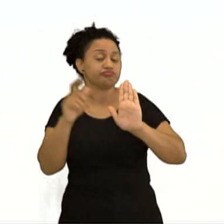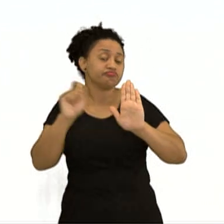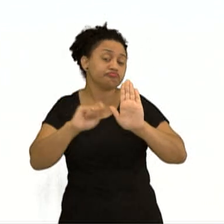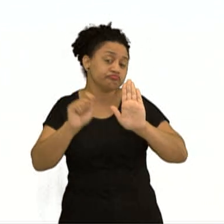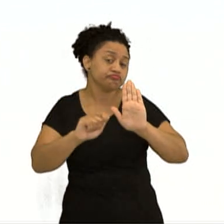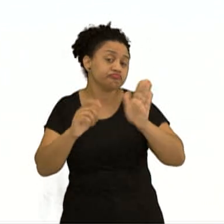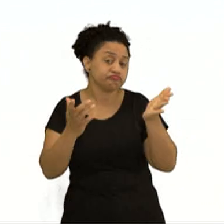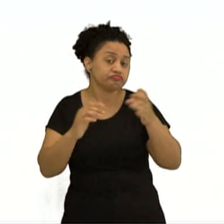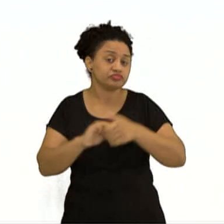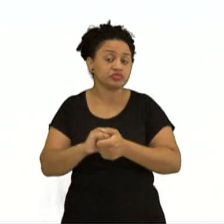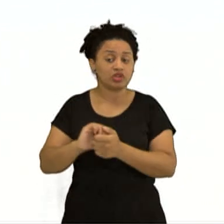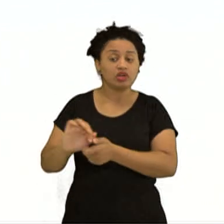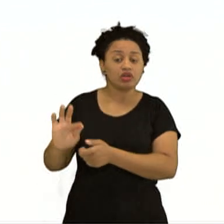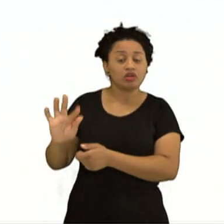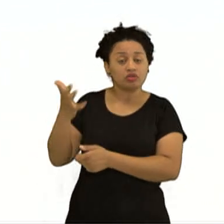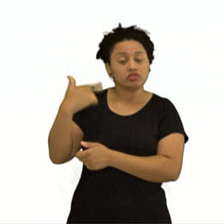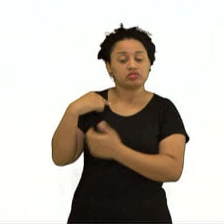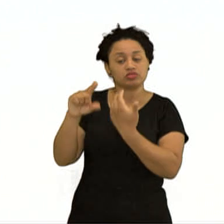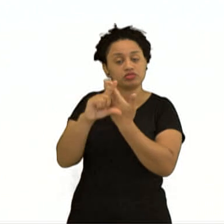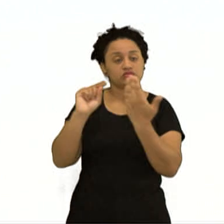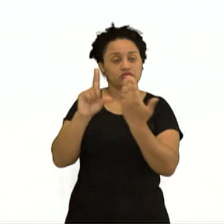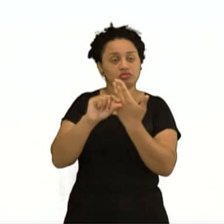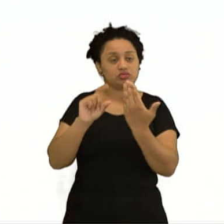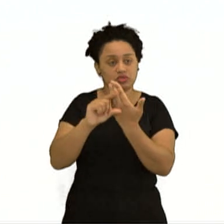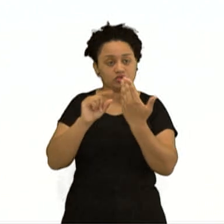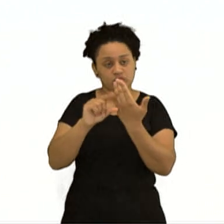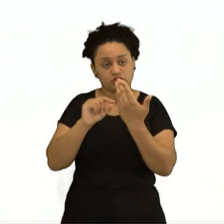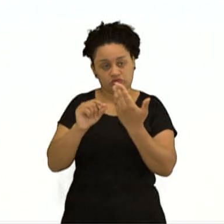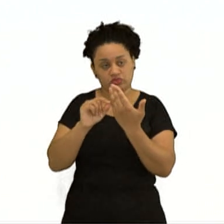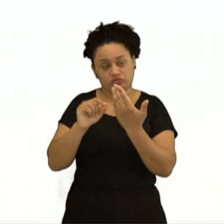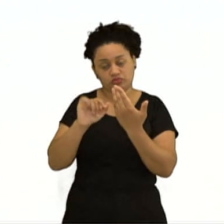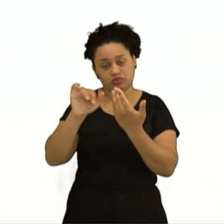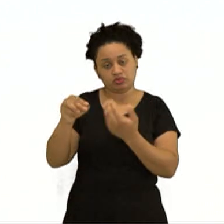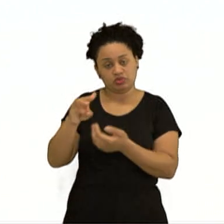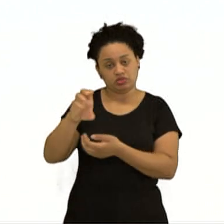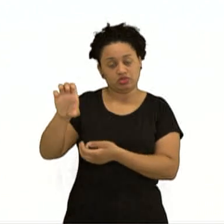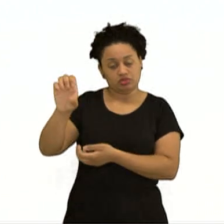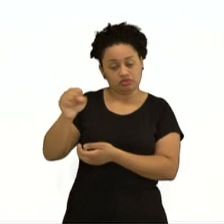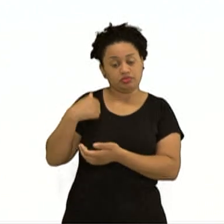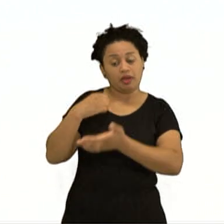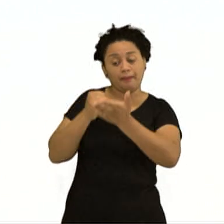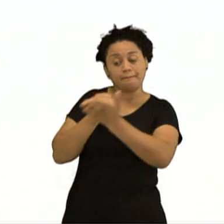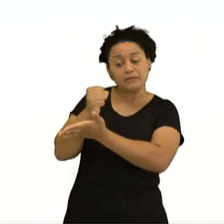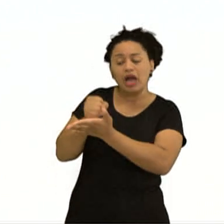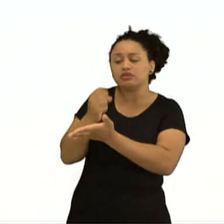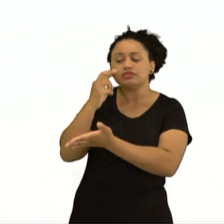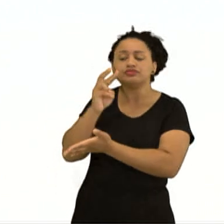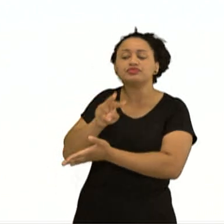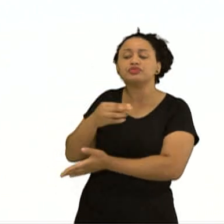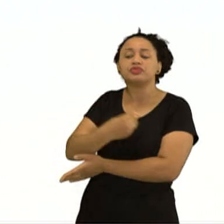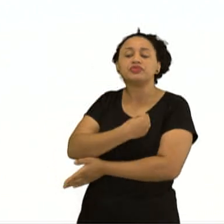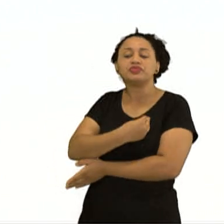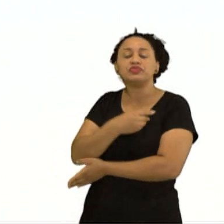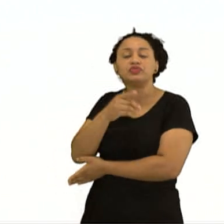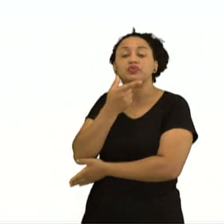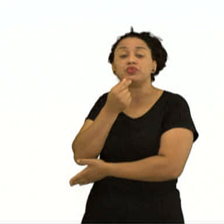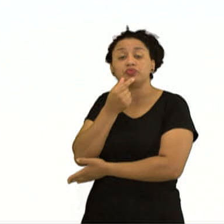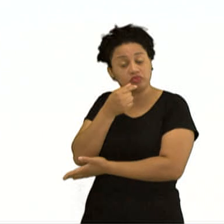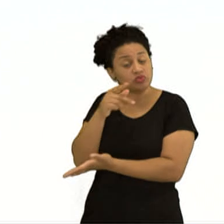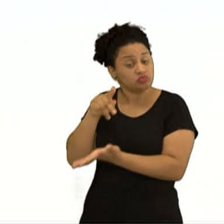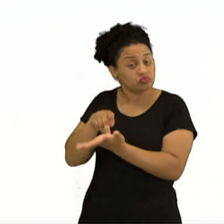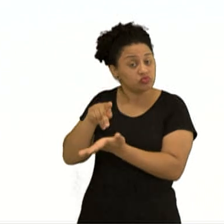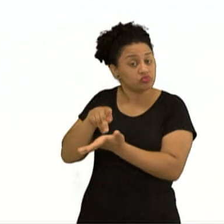Então, esse autor, o autor de Peter Pan, ele se baseou em um menino que viveu mesmo,